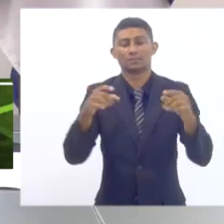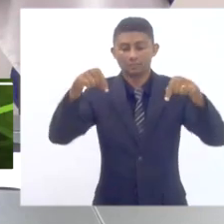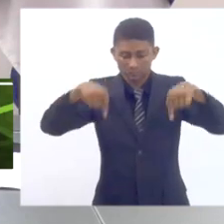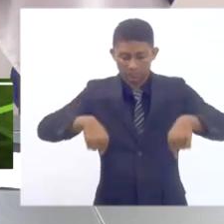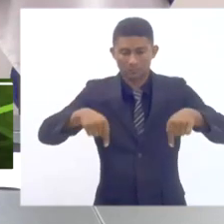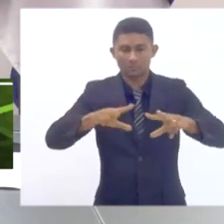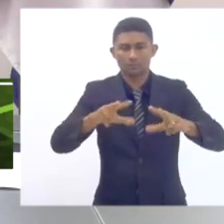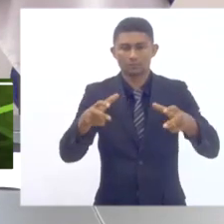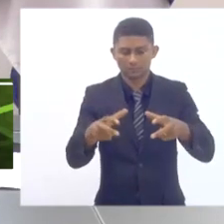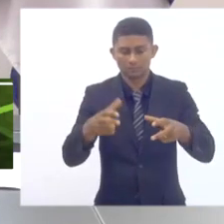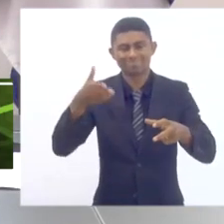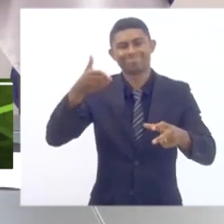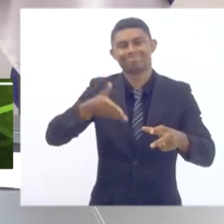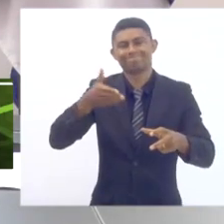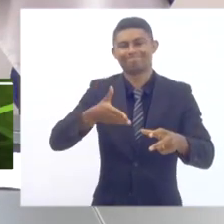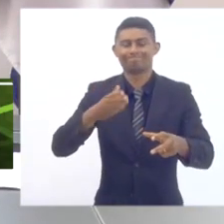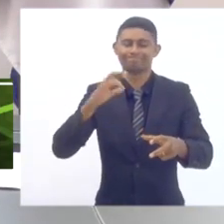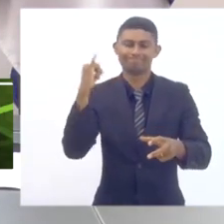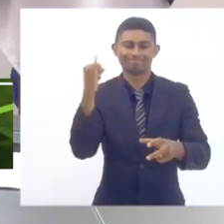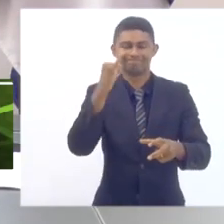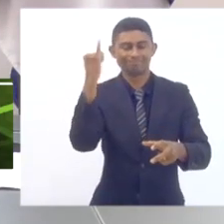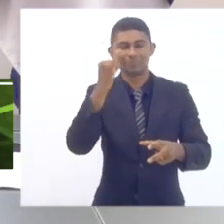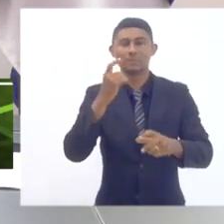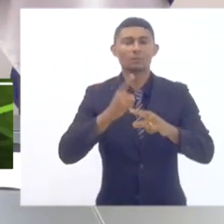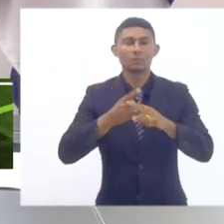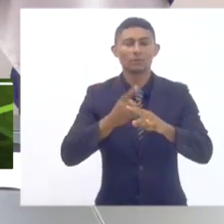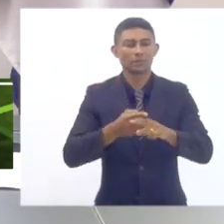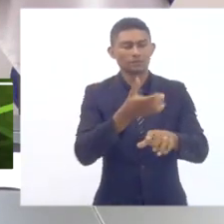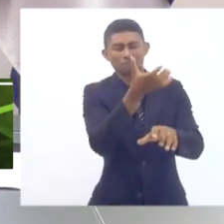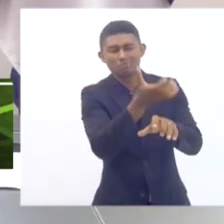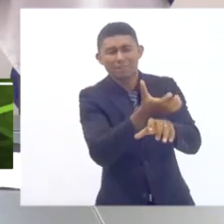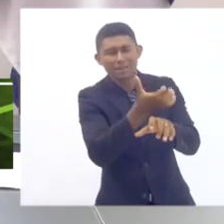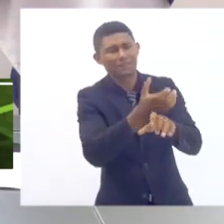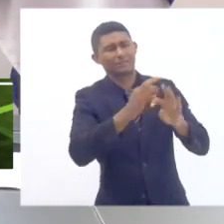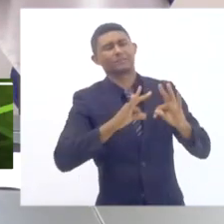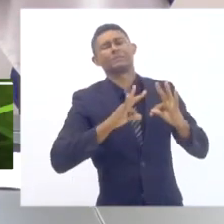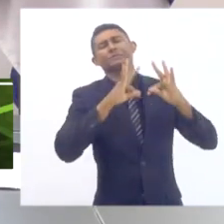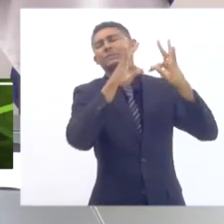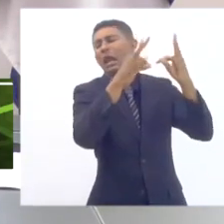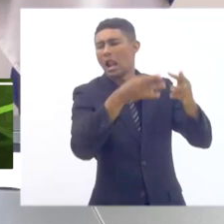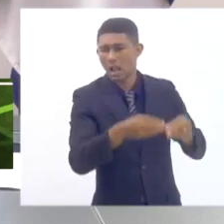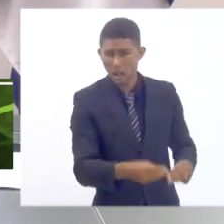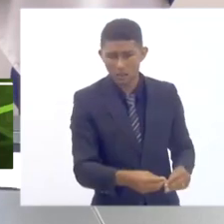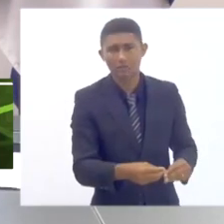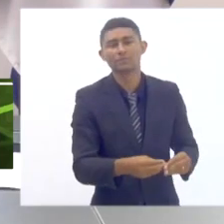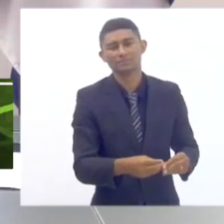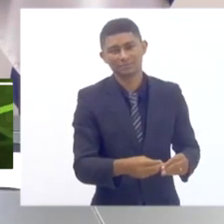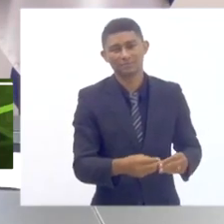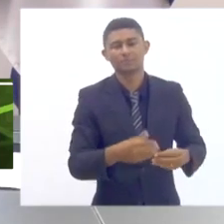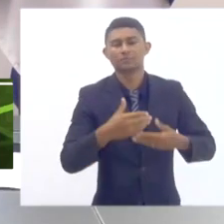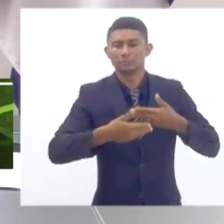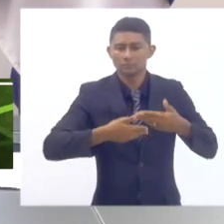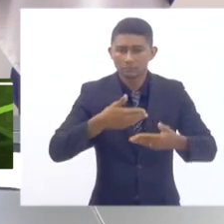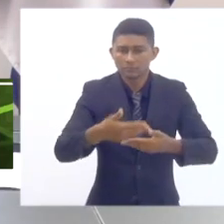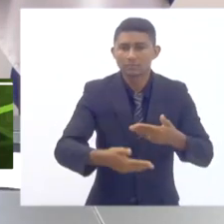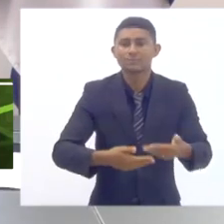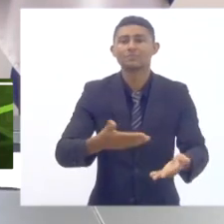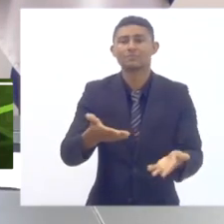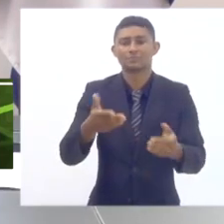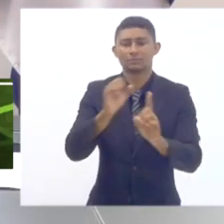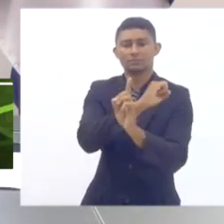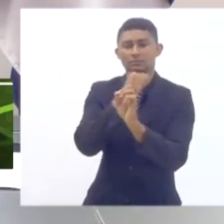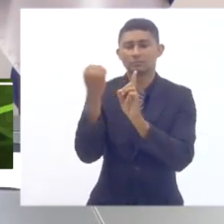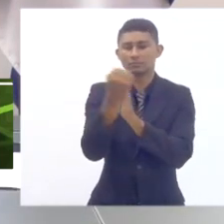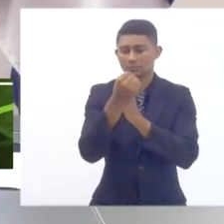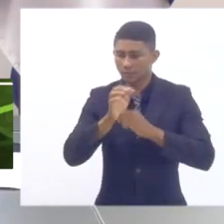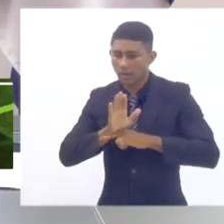porque aqui é a porta de entrada, né, de tudo que é matéria que acaba efetivamente sendo a resposta para a